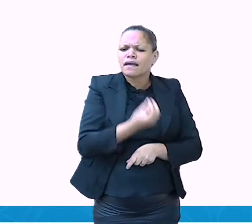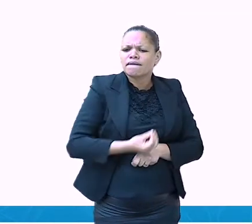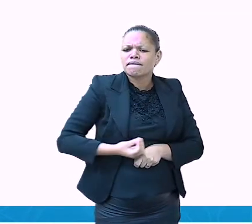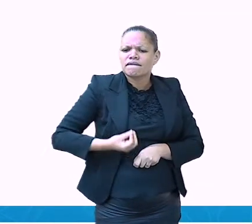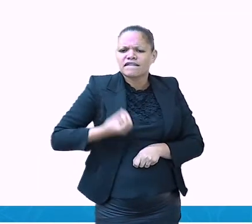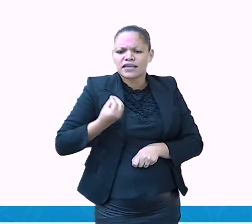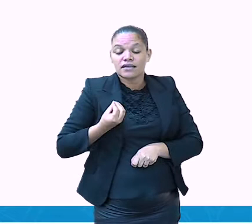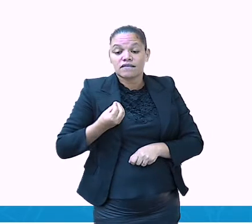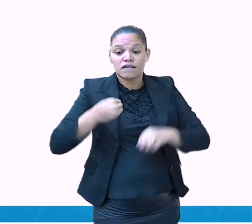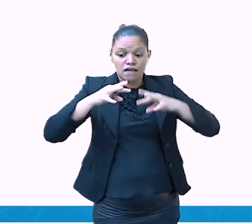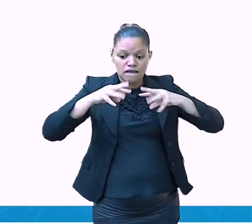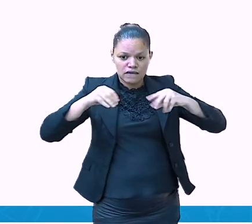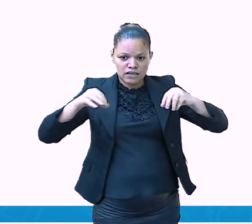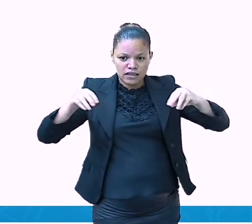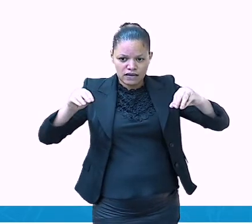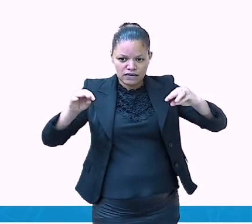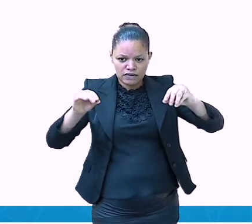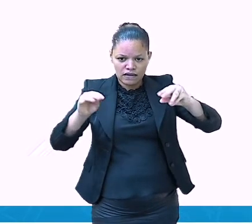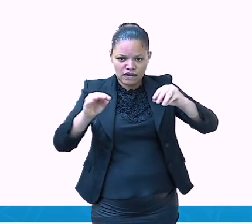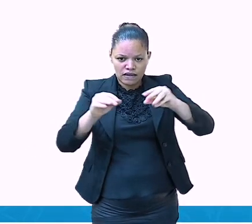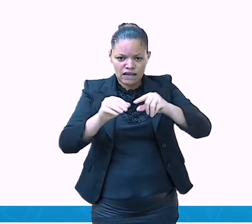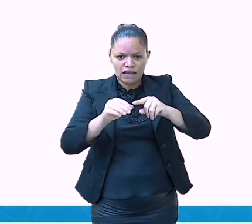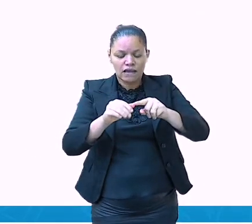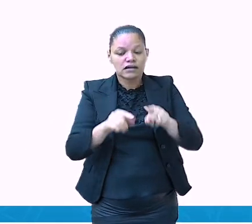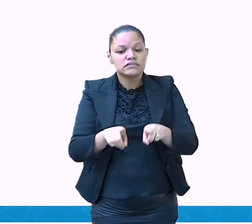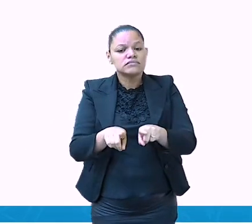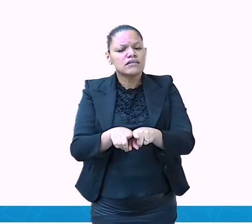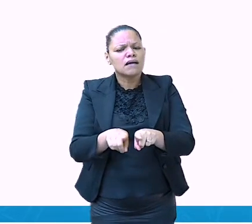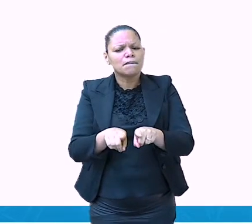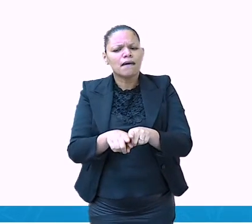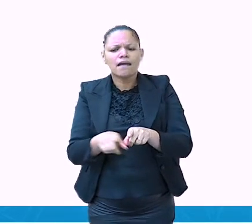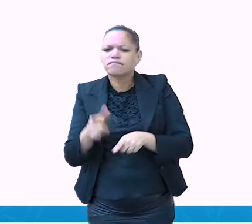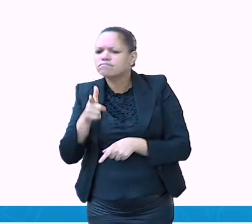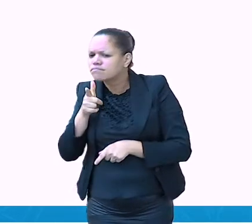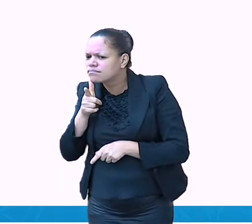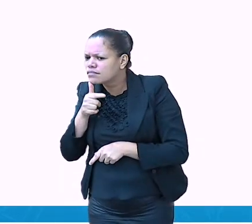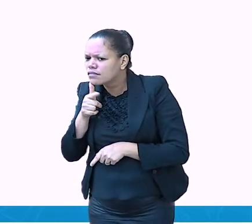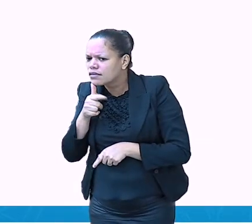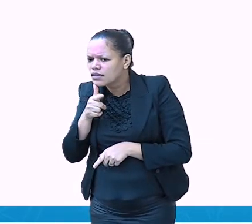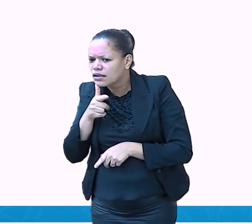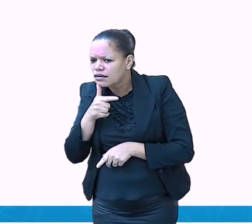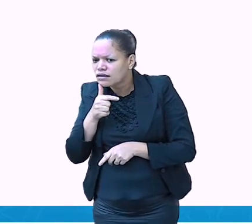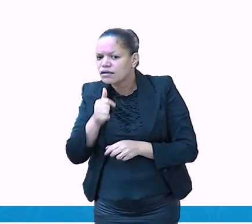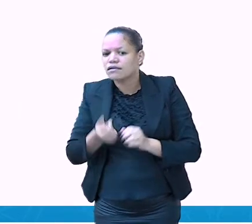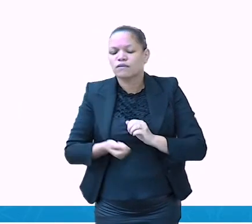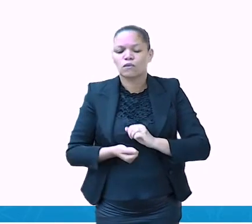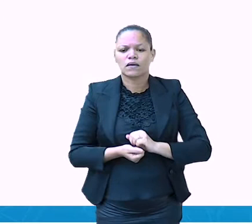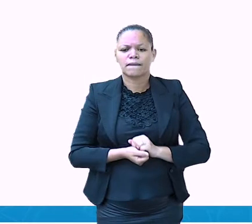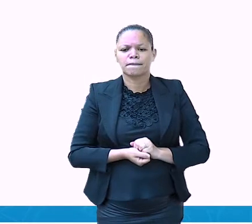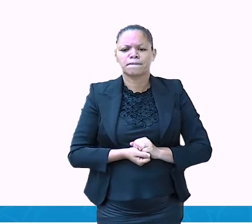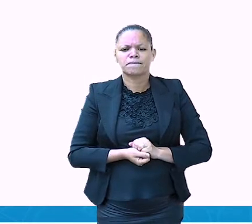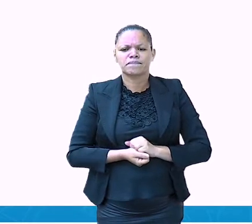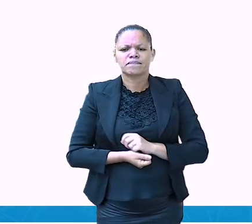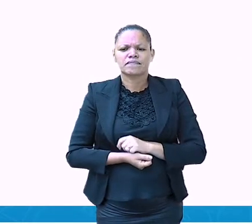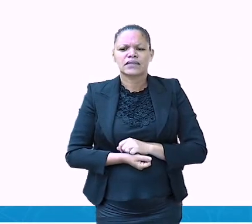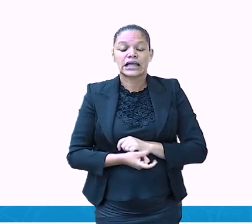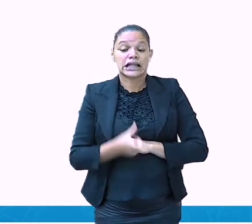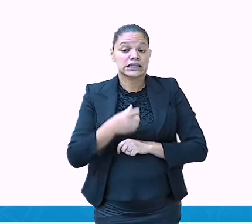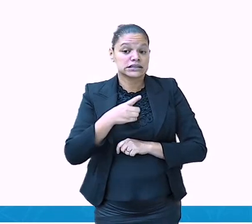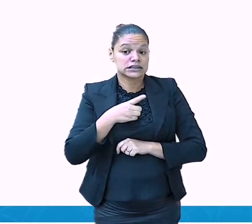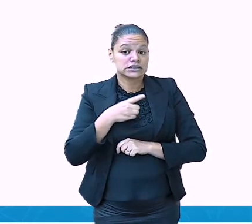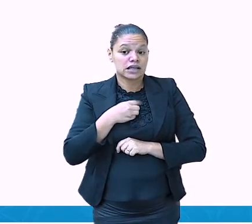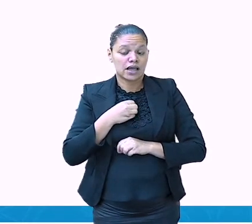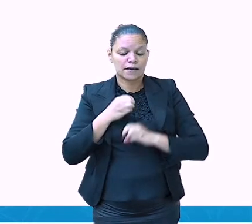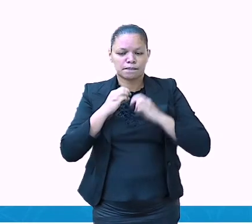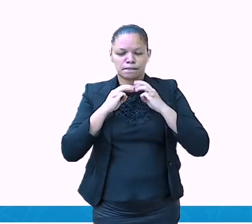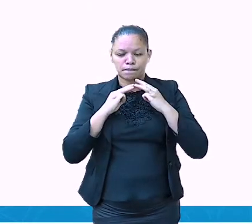terra, aqui o caracol, como na água. E aí eles já têm massa